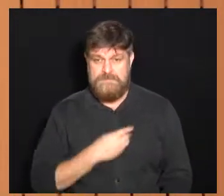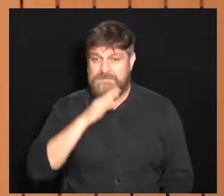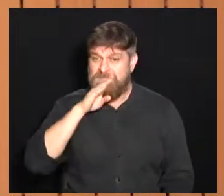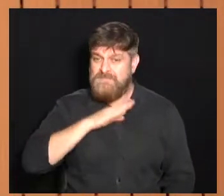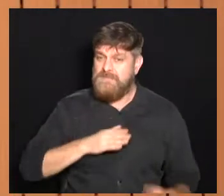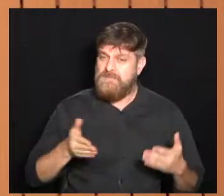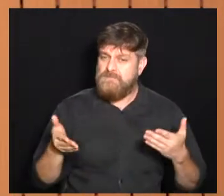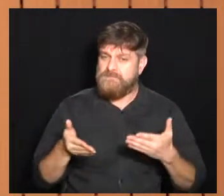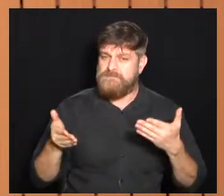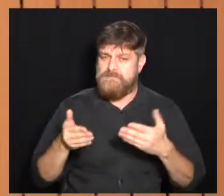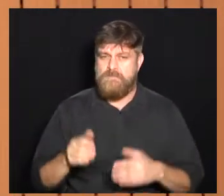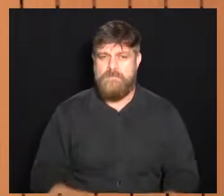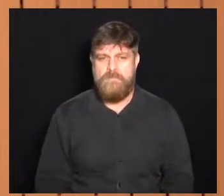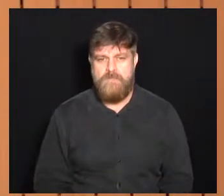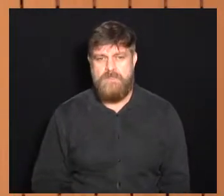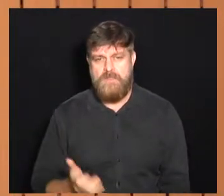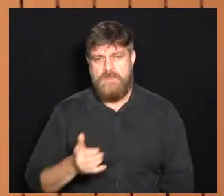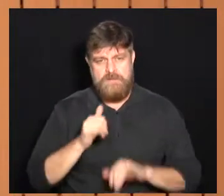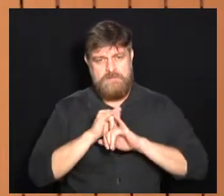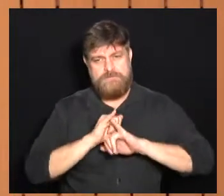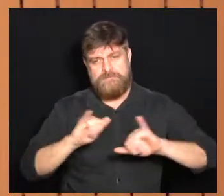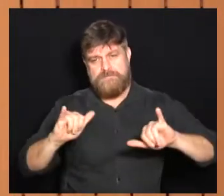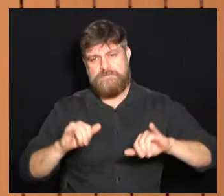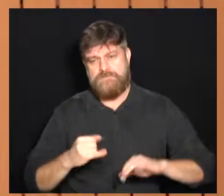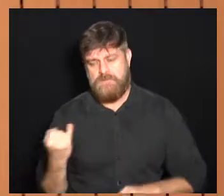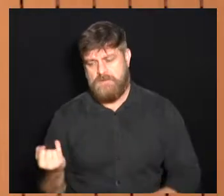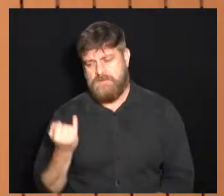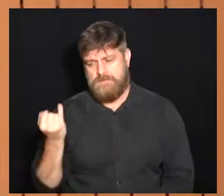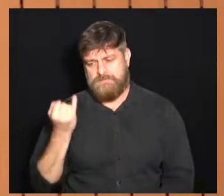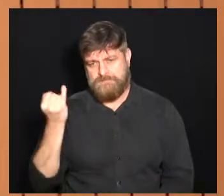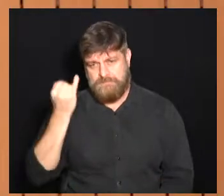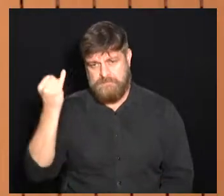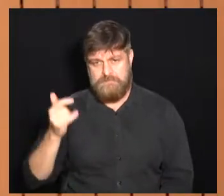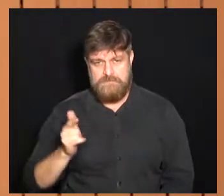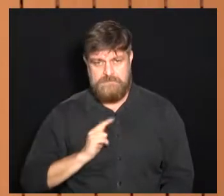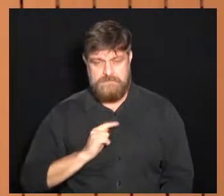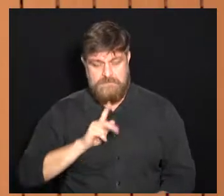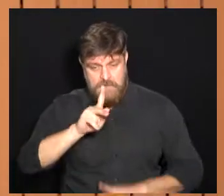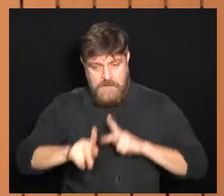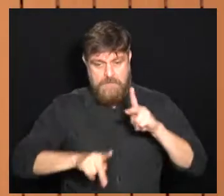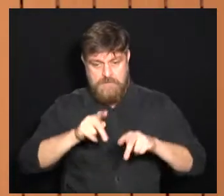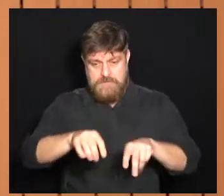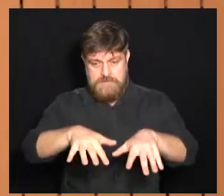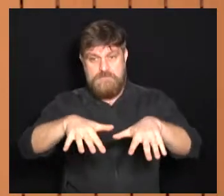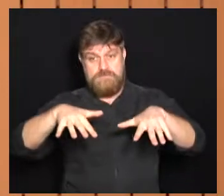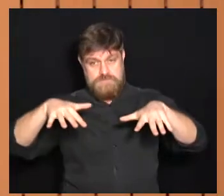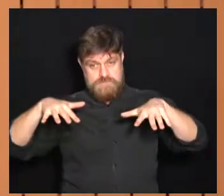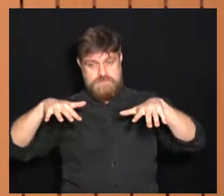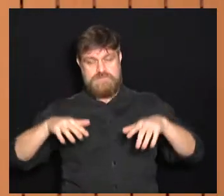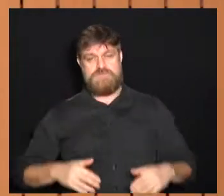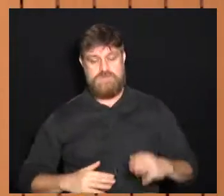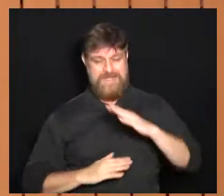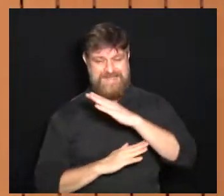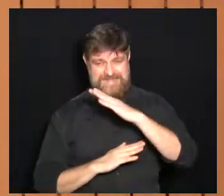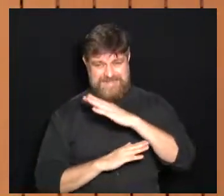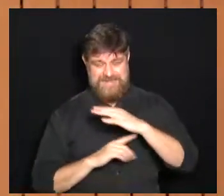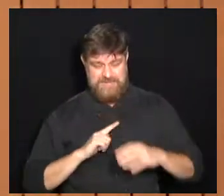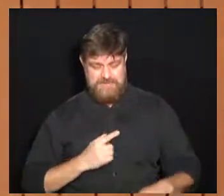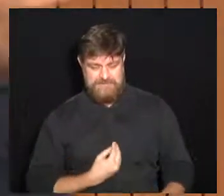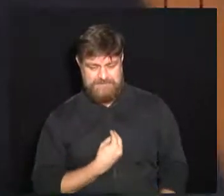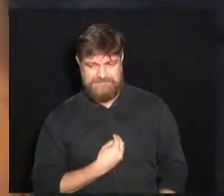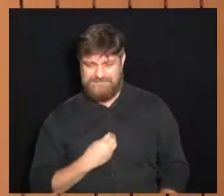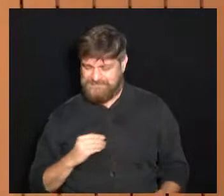tarde. Dizer que é muito importante a presença da população aqui na Câmara Municipal,